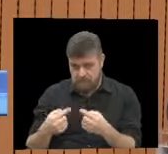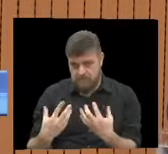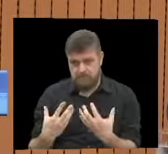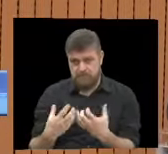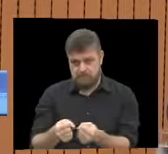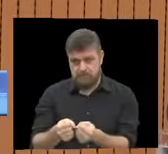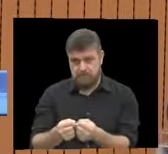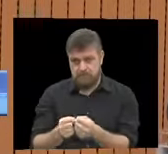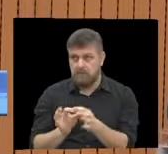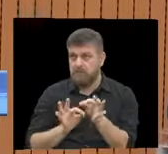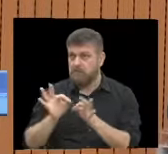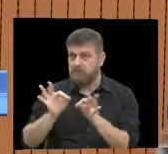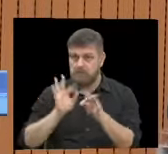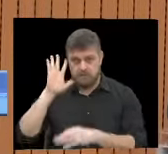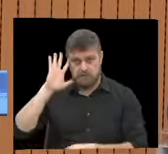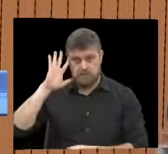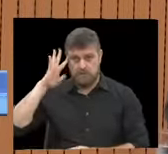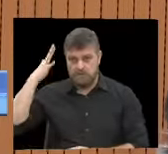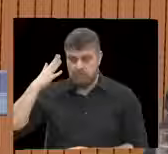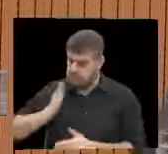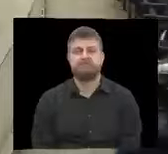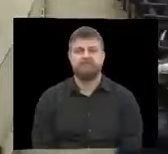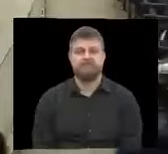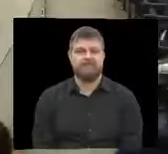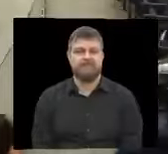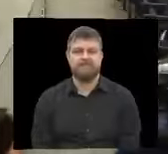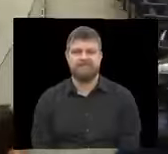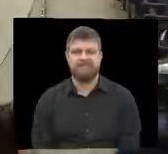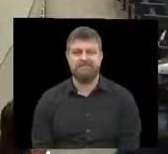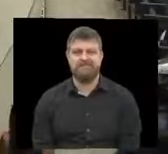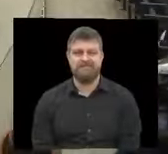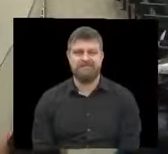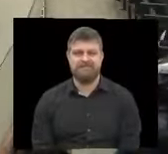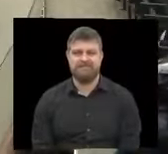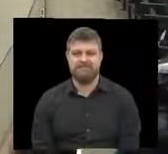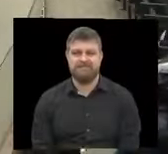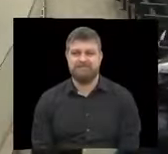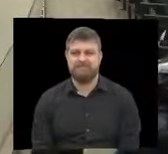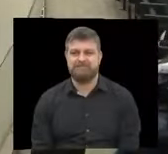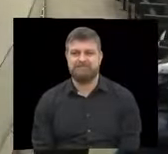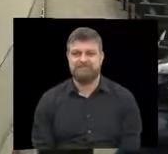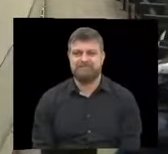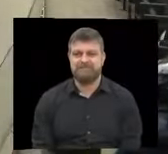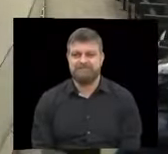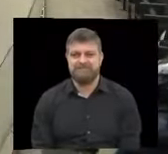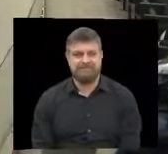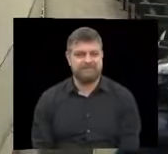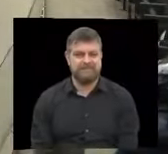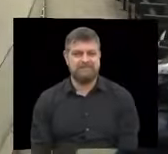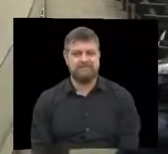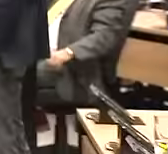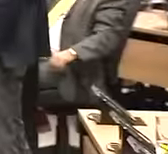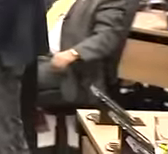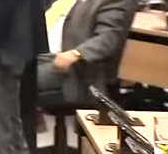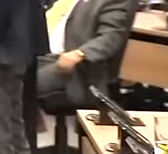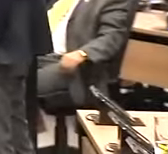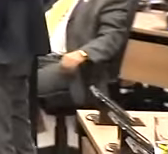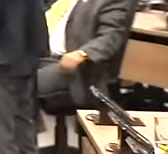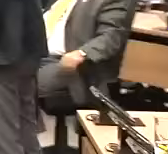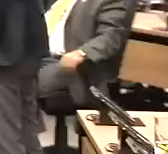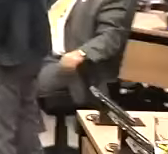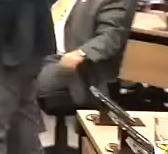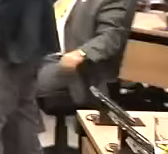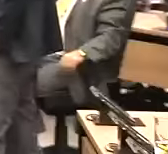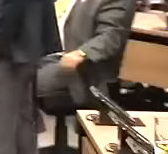o projeto de resolução está aprovado a segunda matéria aprovada trata da alteração da nomenclatura do atual